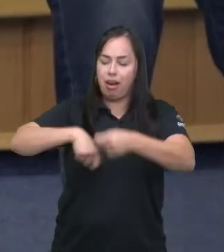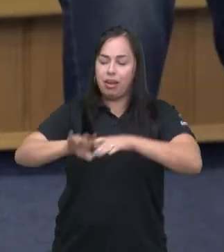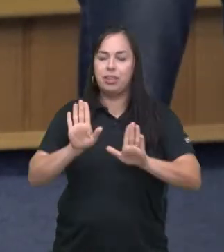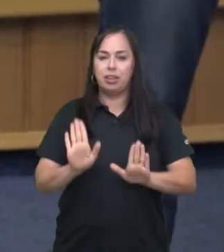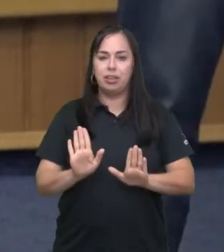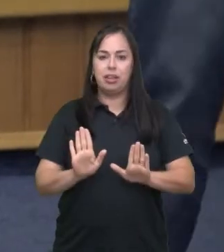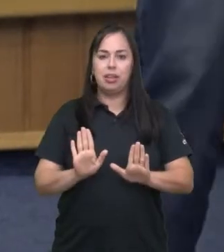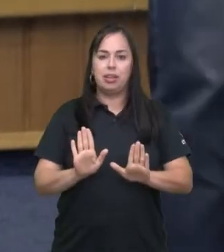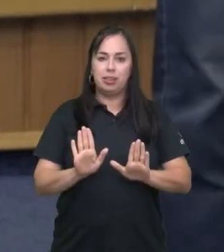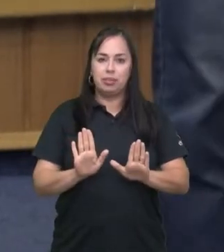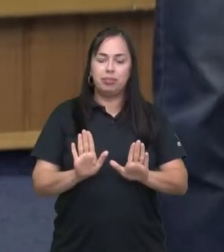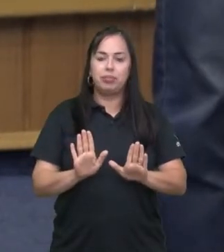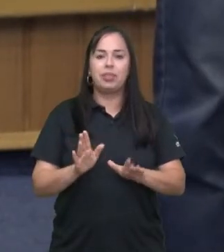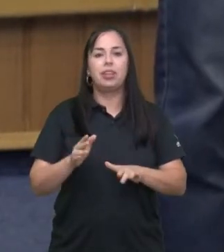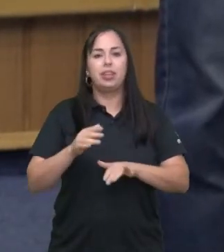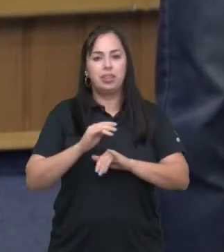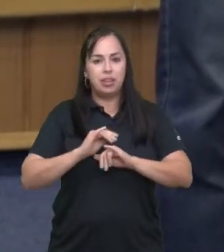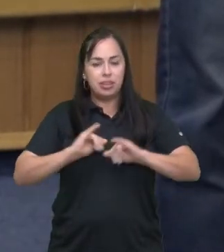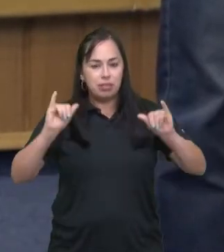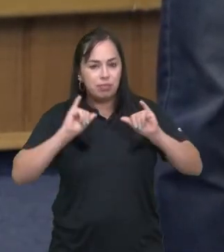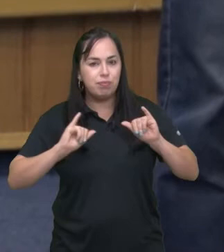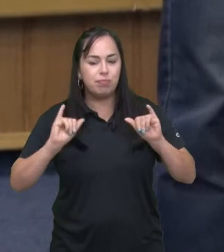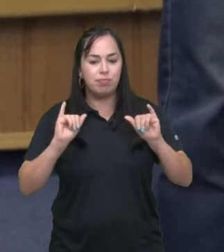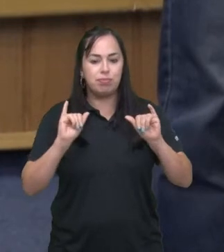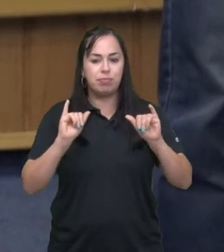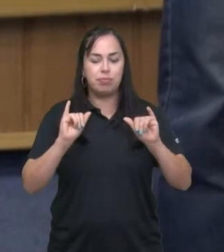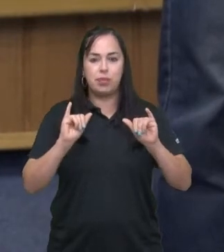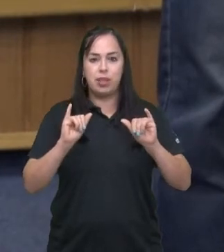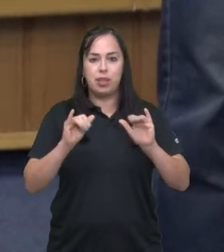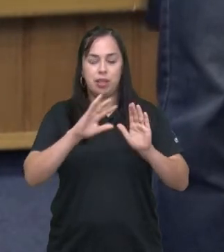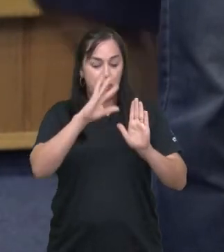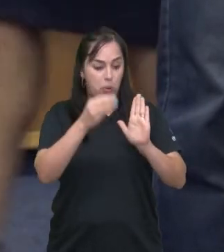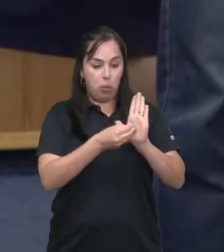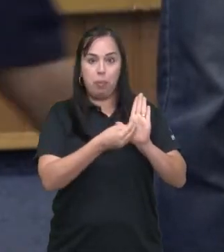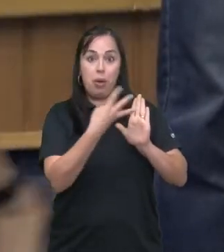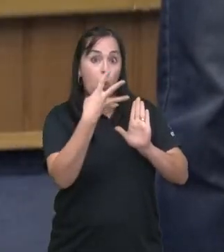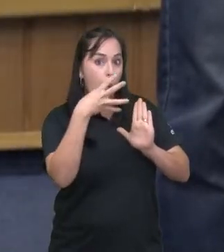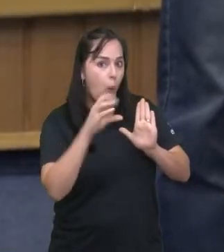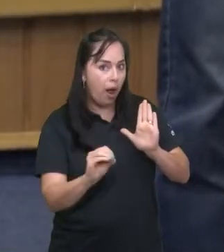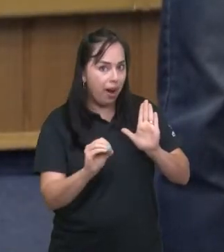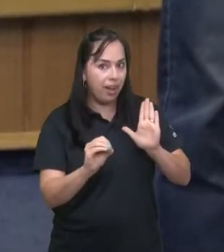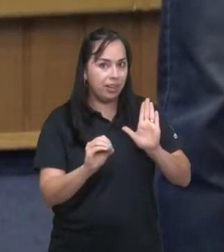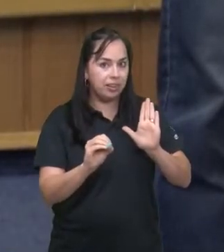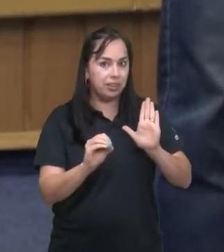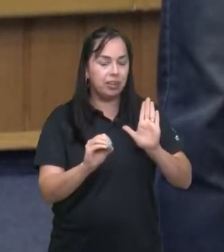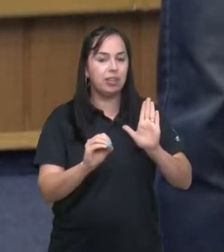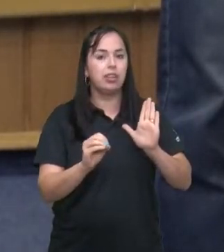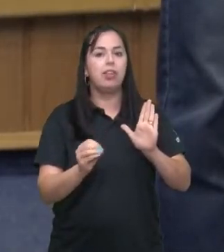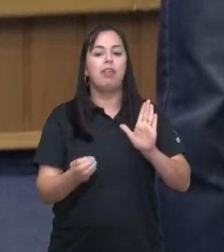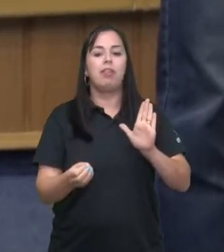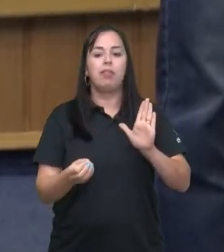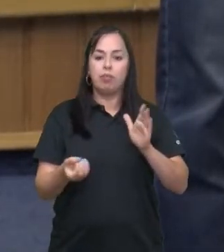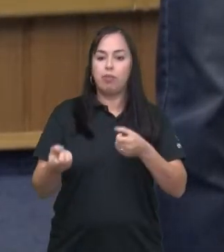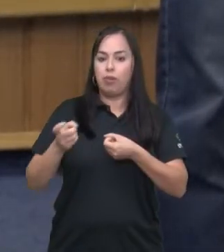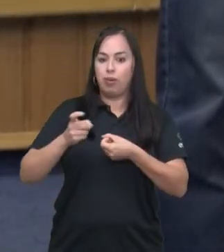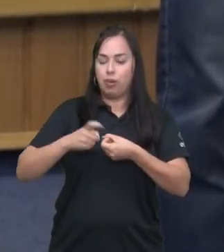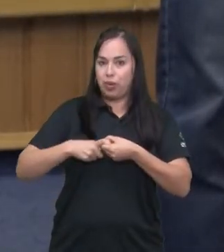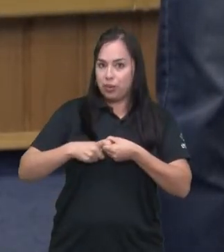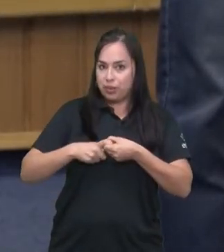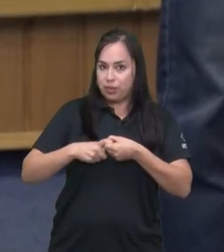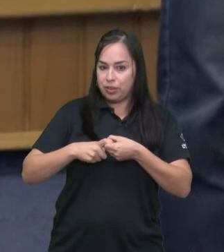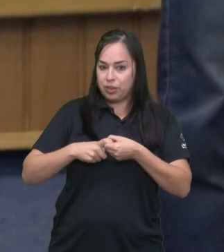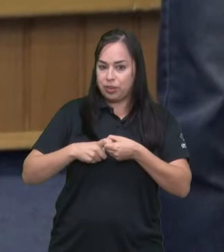Então, nós estamos fazendo, tem 40 emendas ao projeto. Então, volta aqui toda